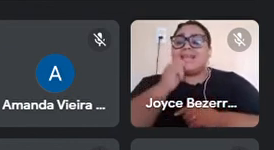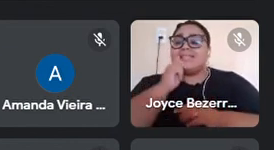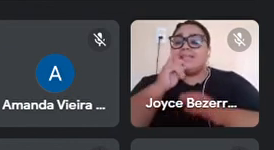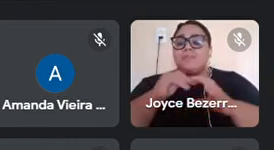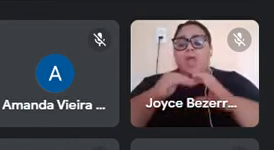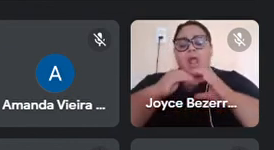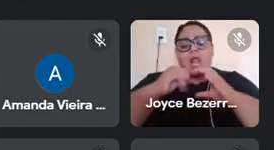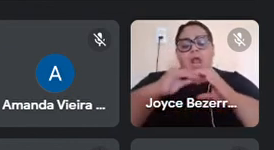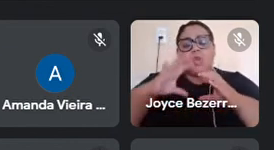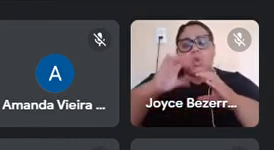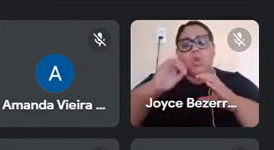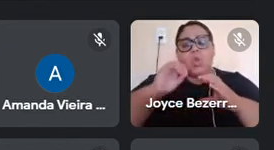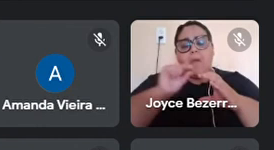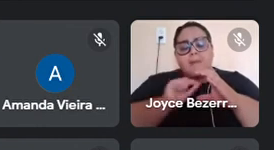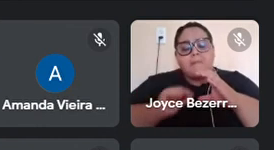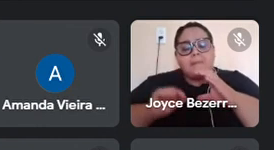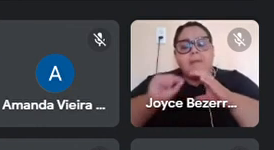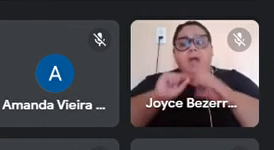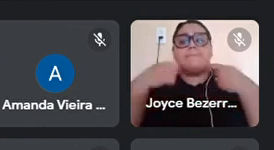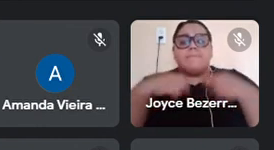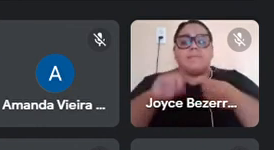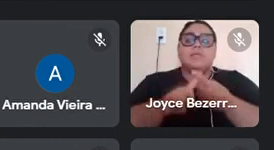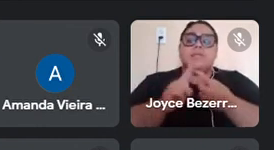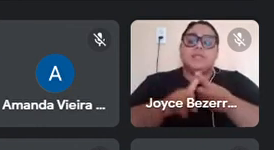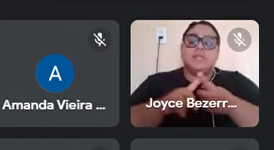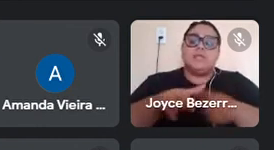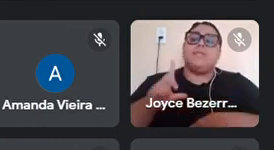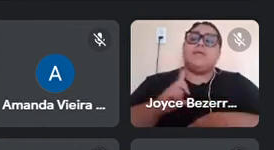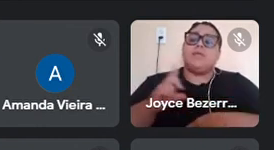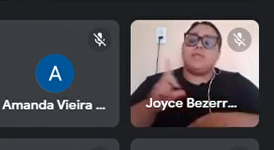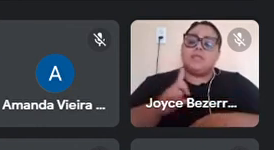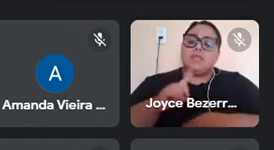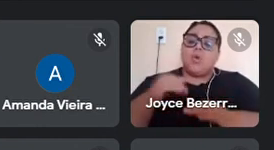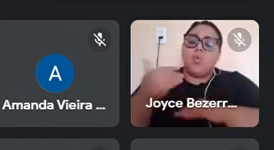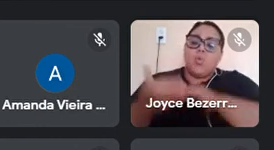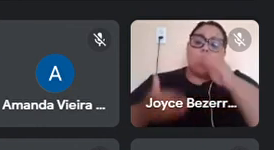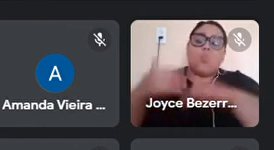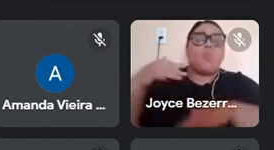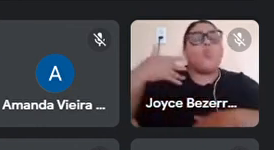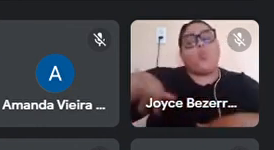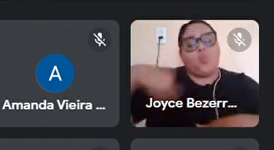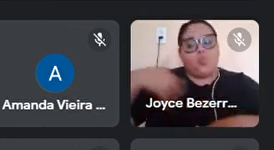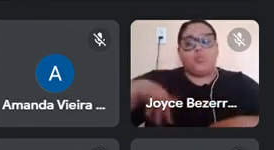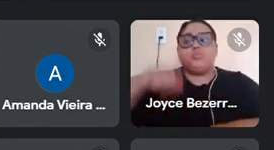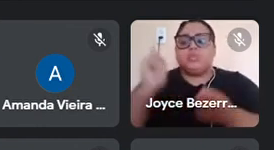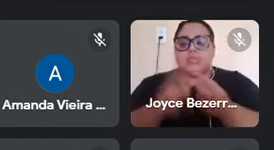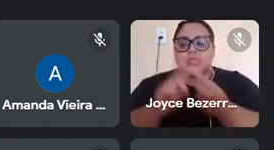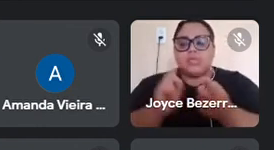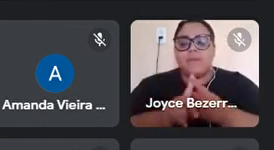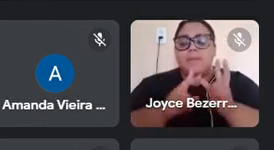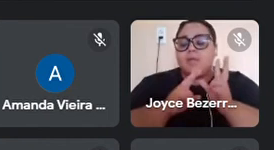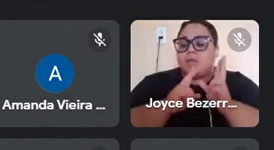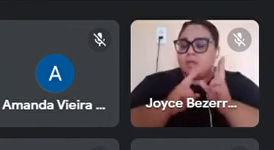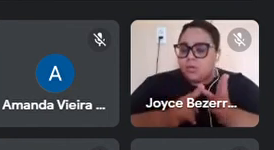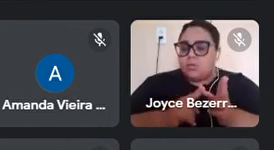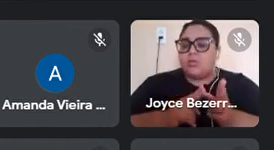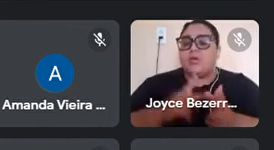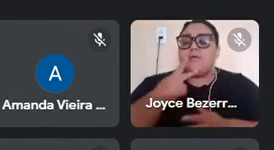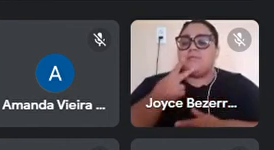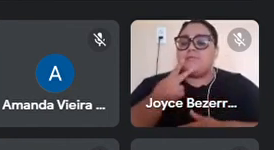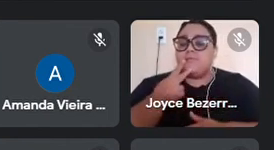cada subunidade, ela também vai possuir um elevado custo, um alto custo como desvantagem. Então,